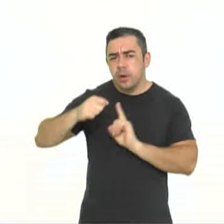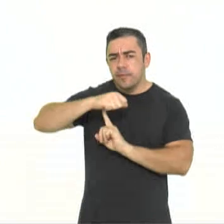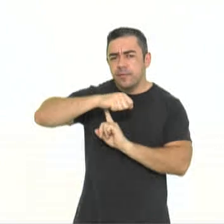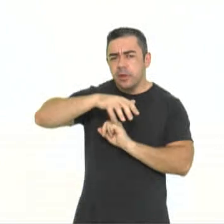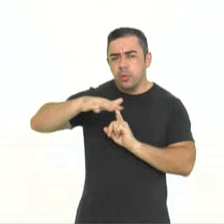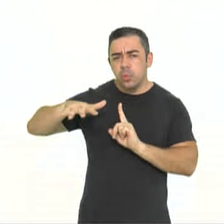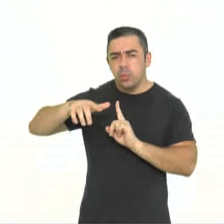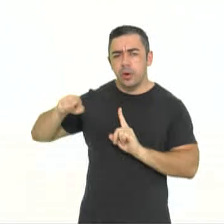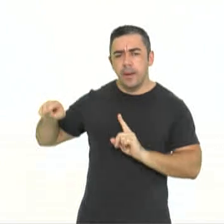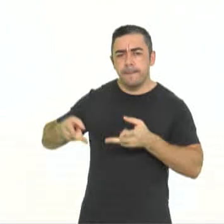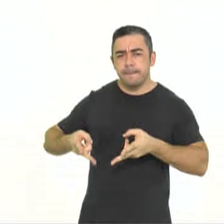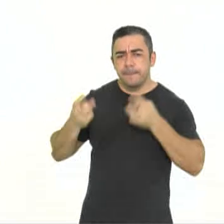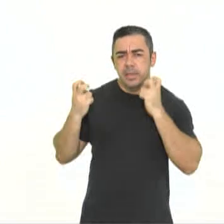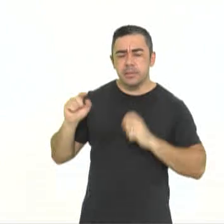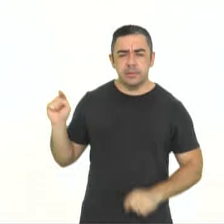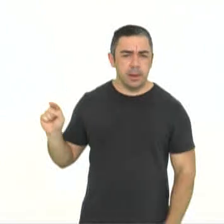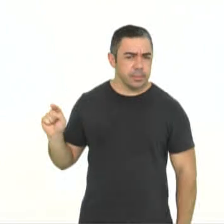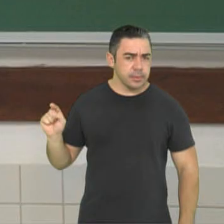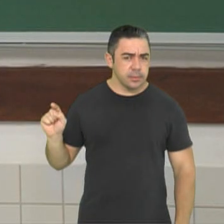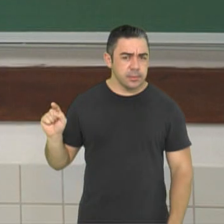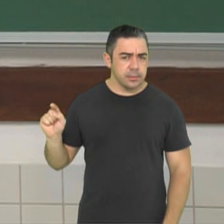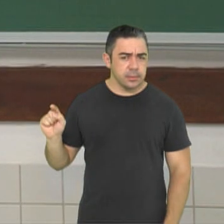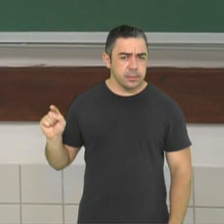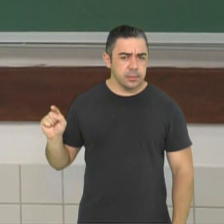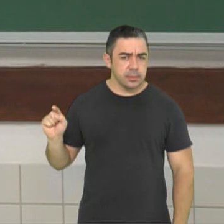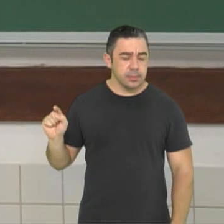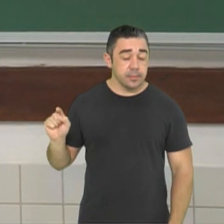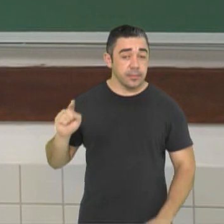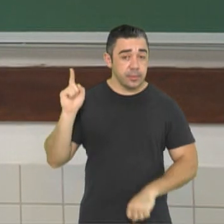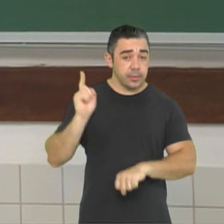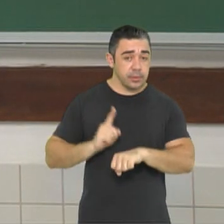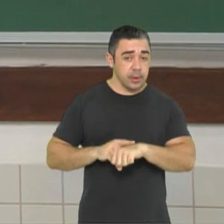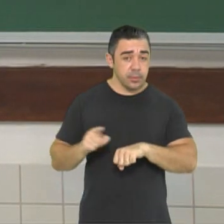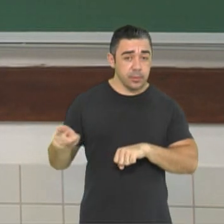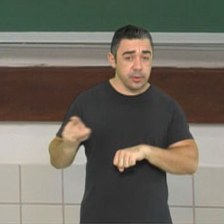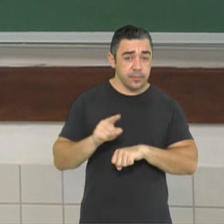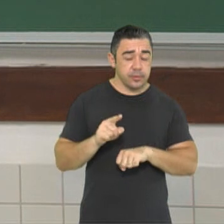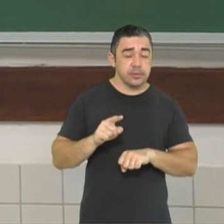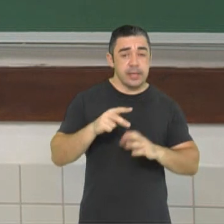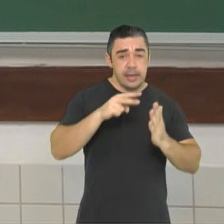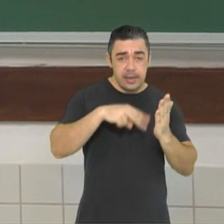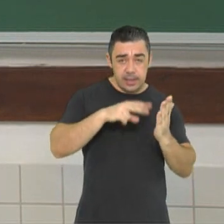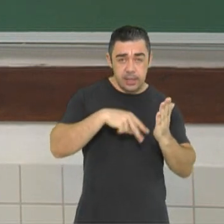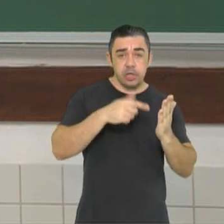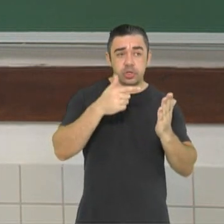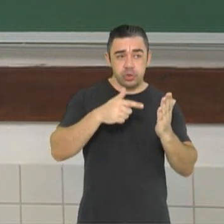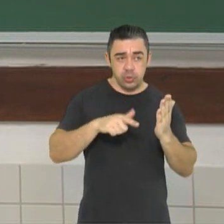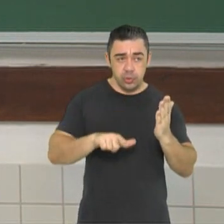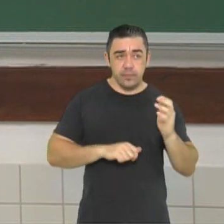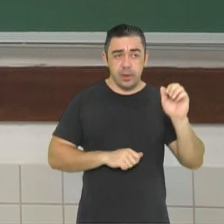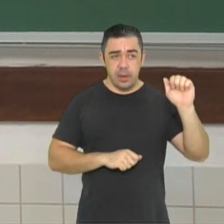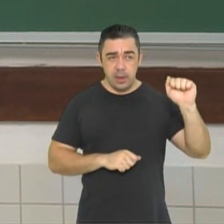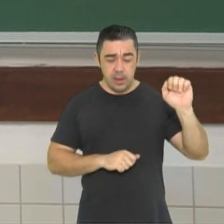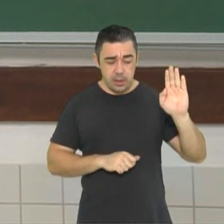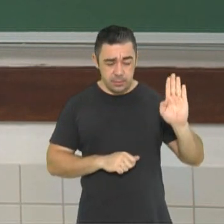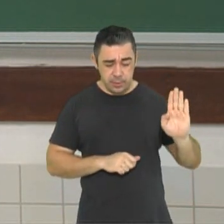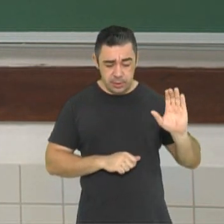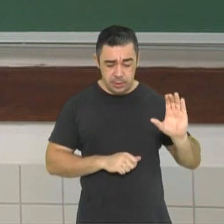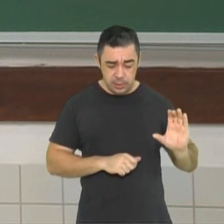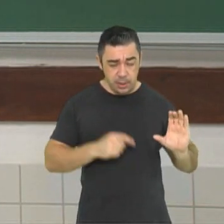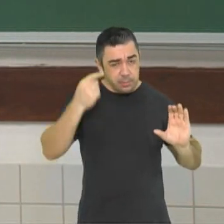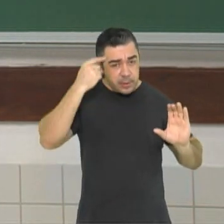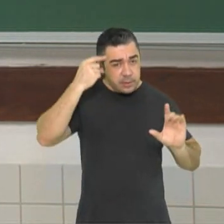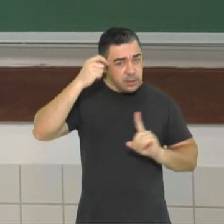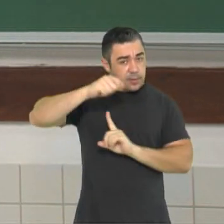linguagem nota-se nesse trecho? Então eu vou dar um tempo para você fazer a leitura das alternativas, pensando nas figuras